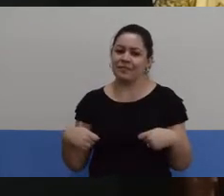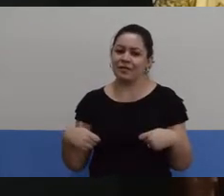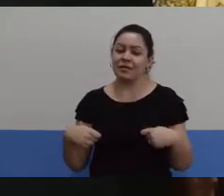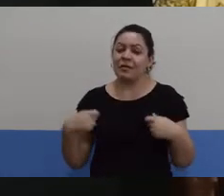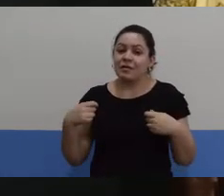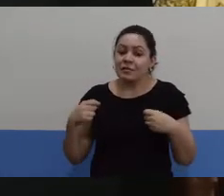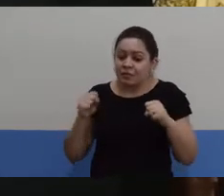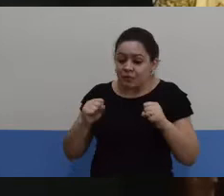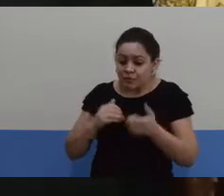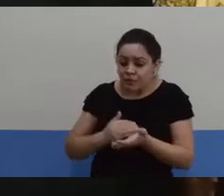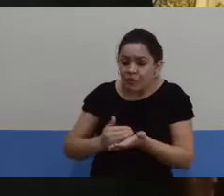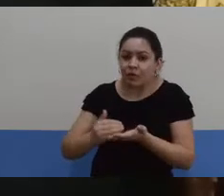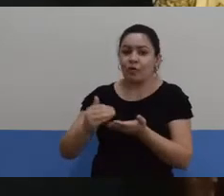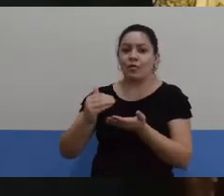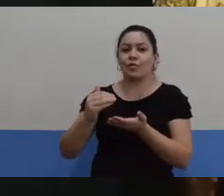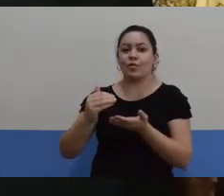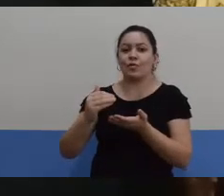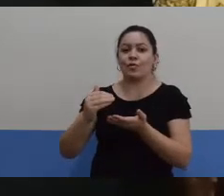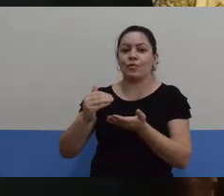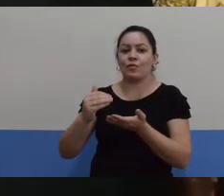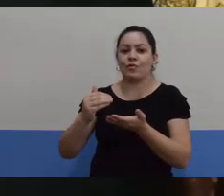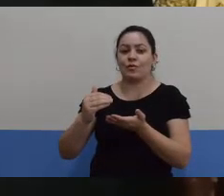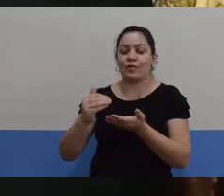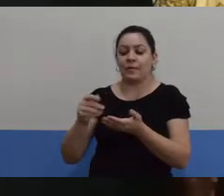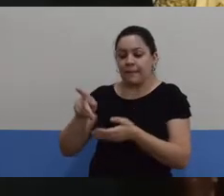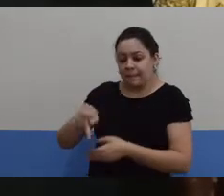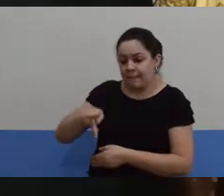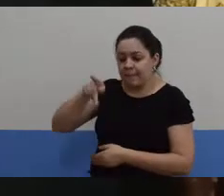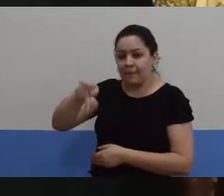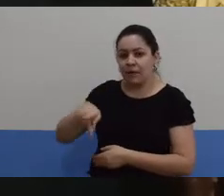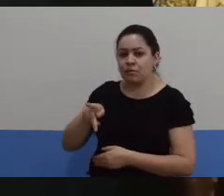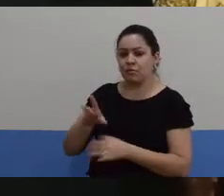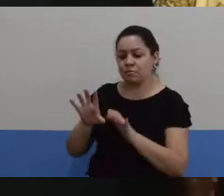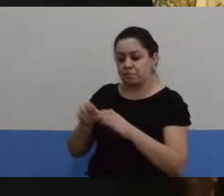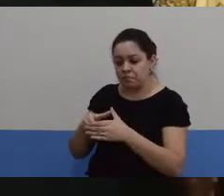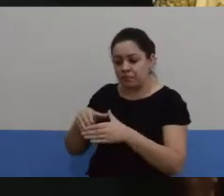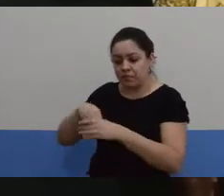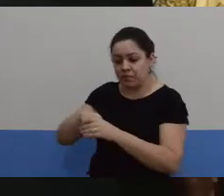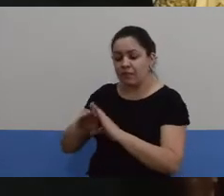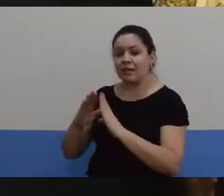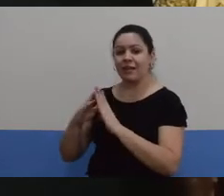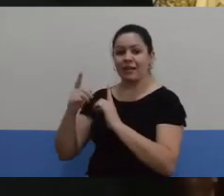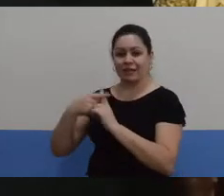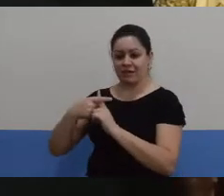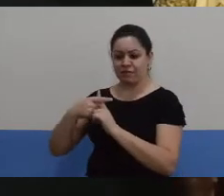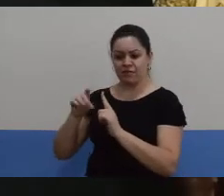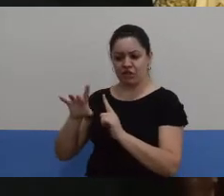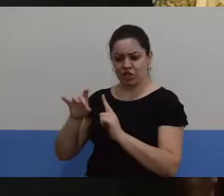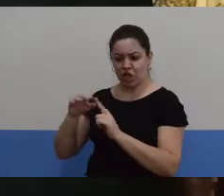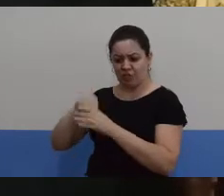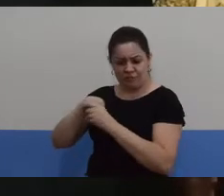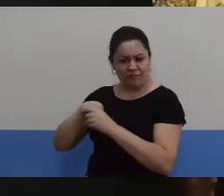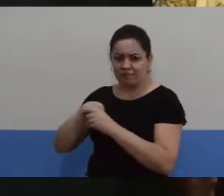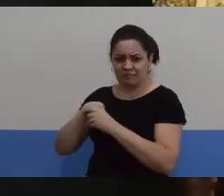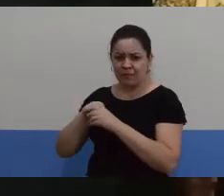podemos começar com as pastorais, com os movimentos, mas precisamos sair das 4